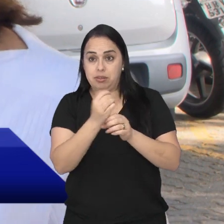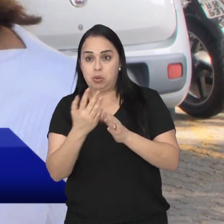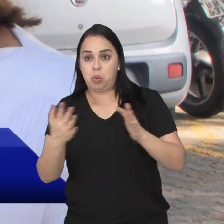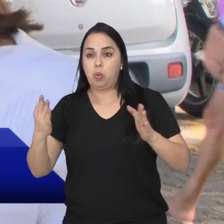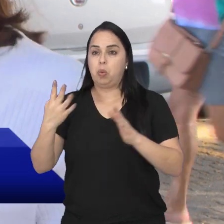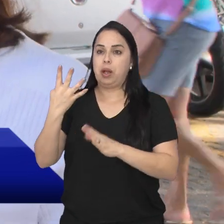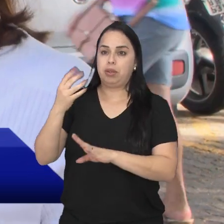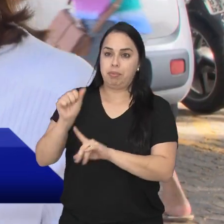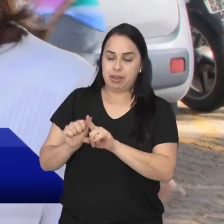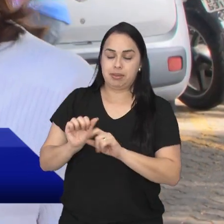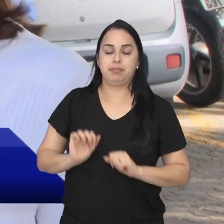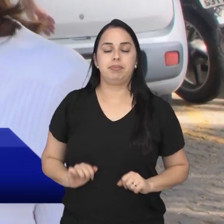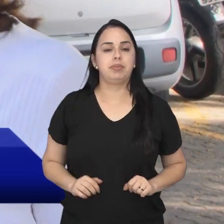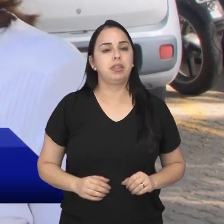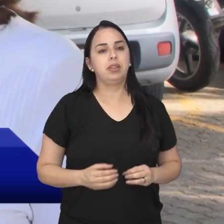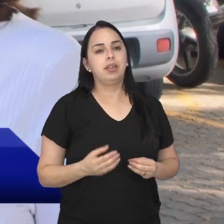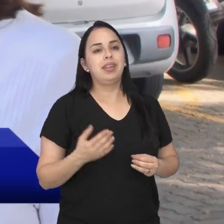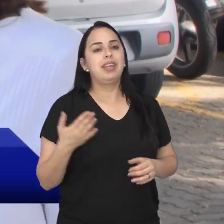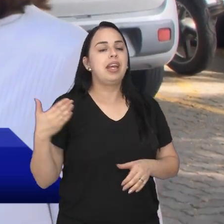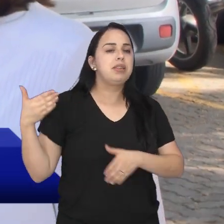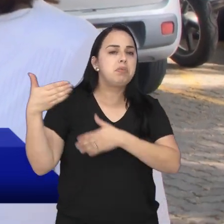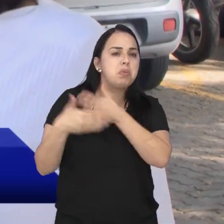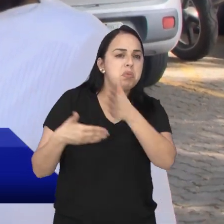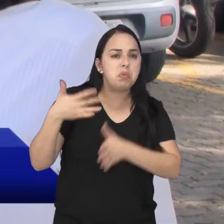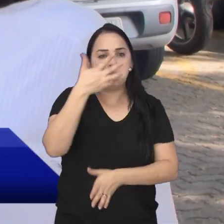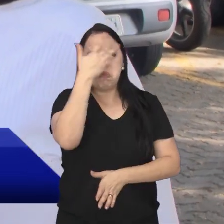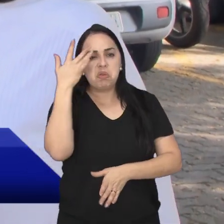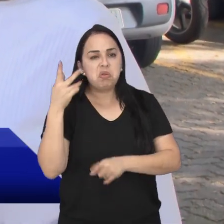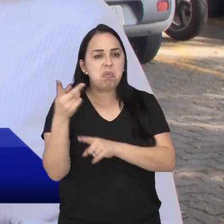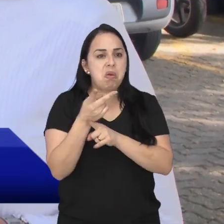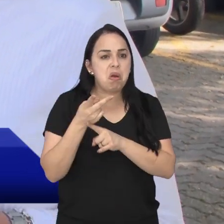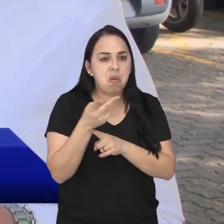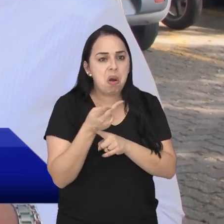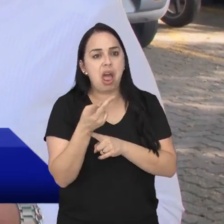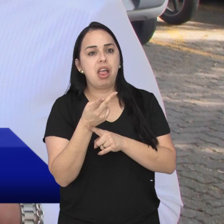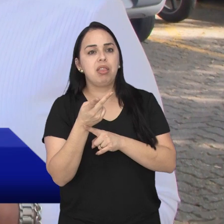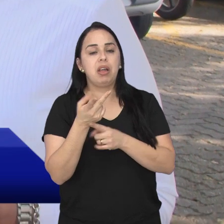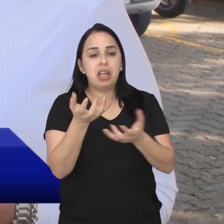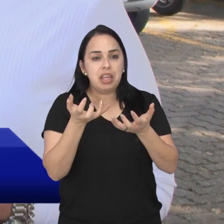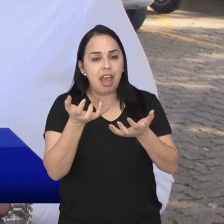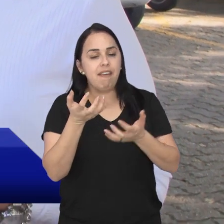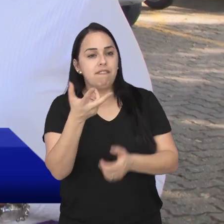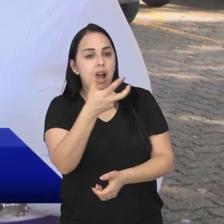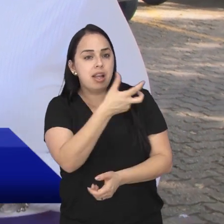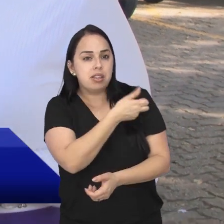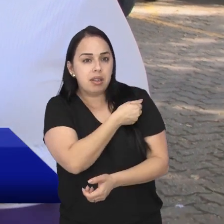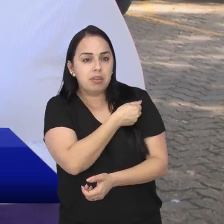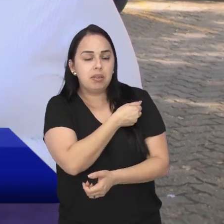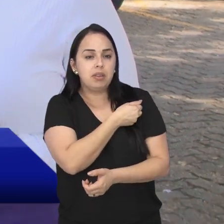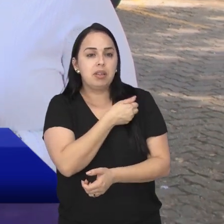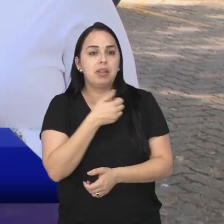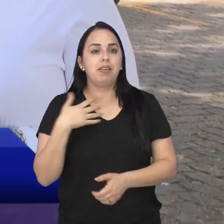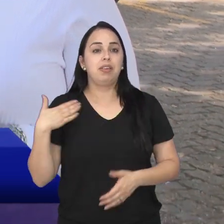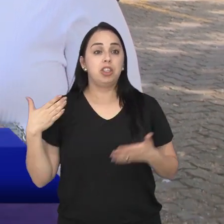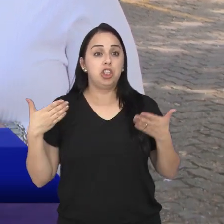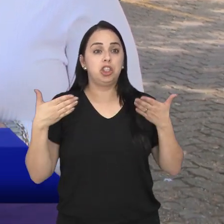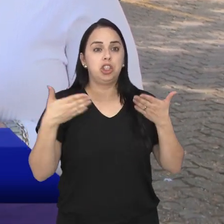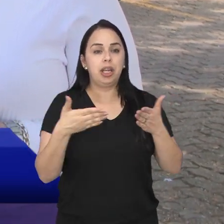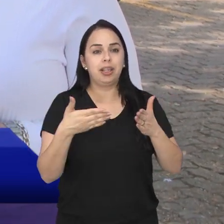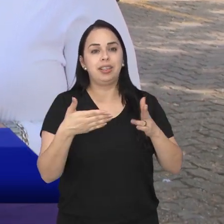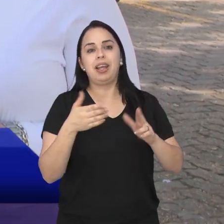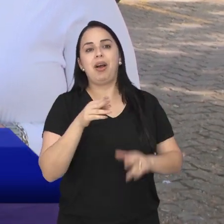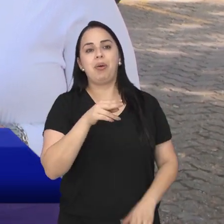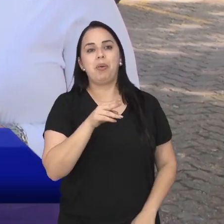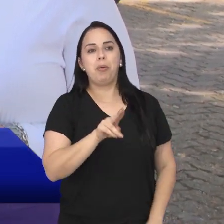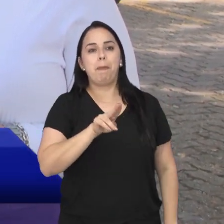vacina e Cristina Como tem sido o movimento a procura pela vacina até agora como as pessoas quando as pessoas vão até as